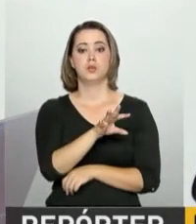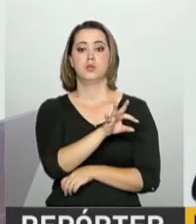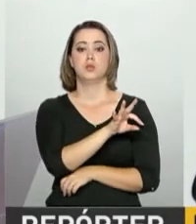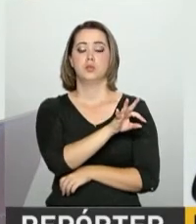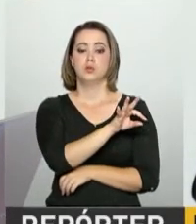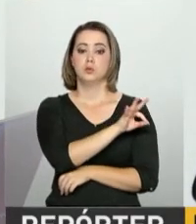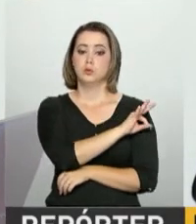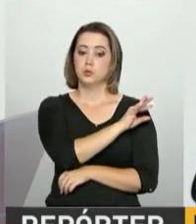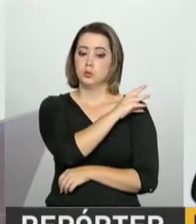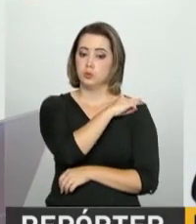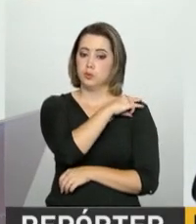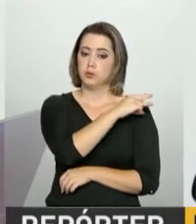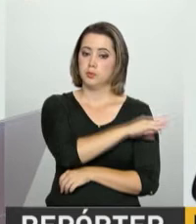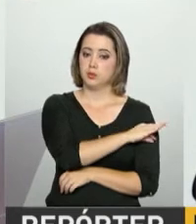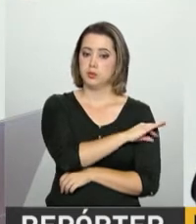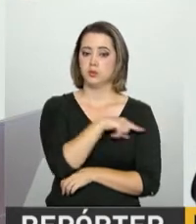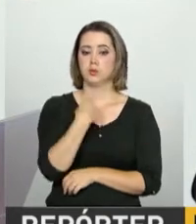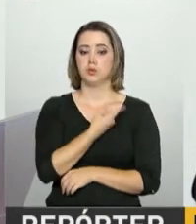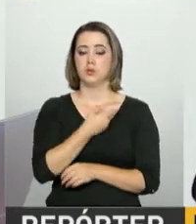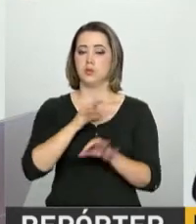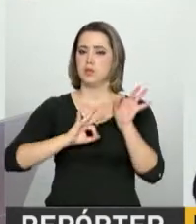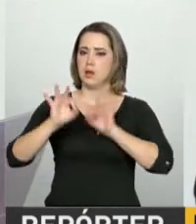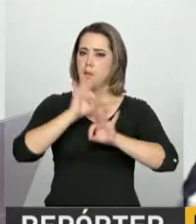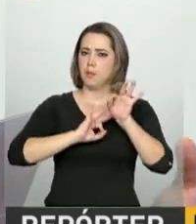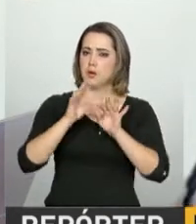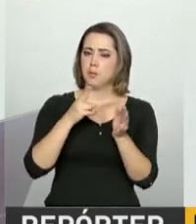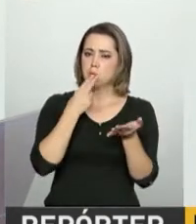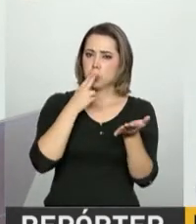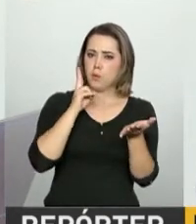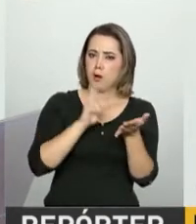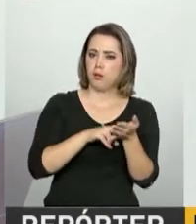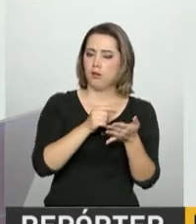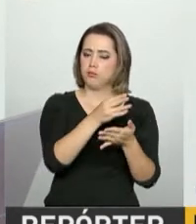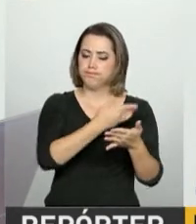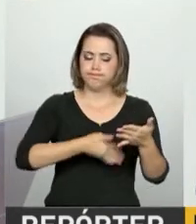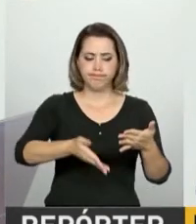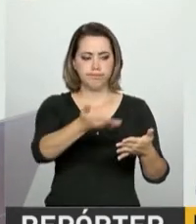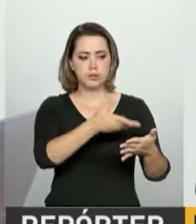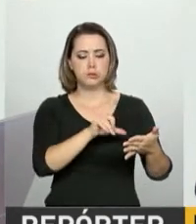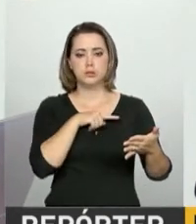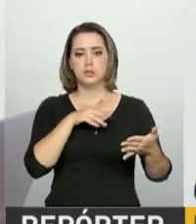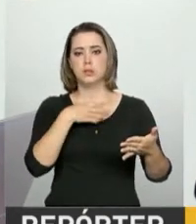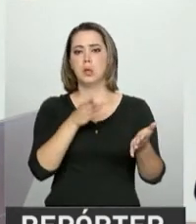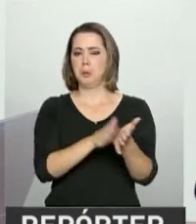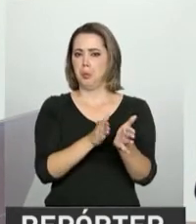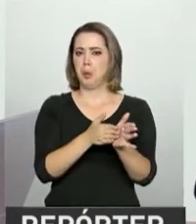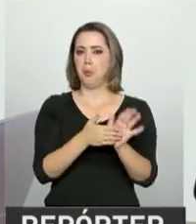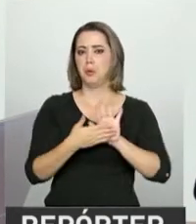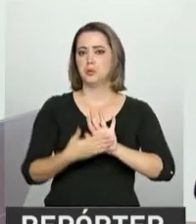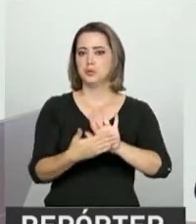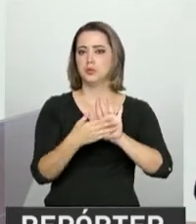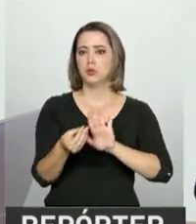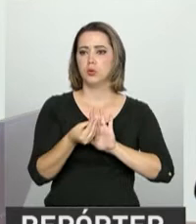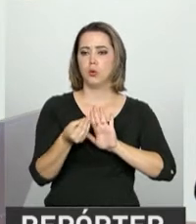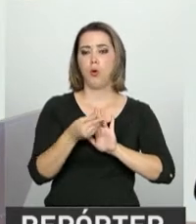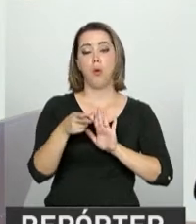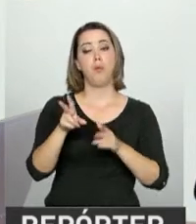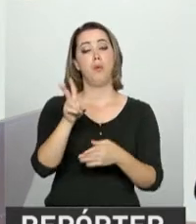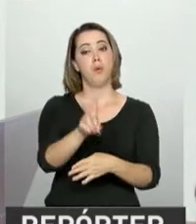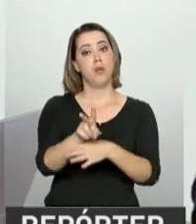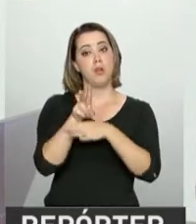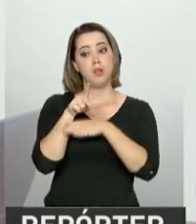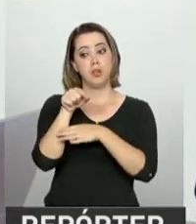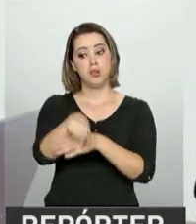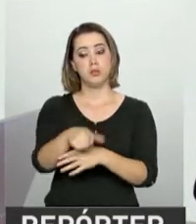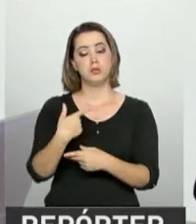proposta, uma carta consulta proposta, para o Banco Mundial começar a tratativa para aprovação de um programa de financiamento